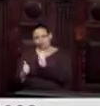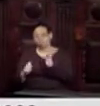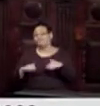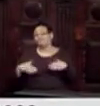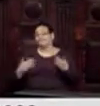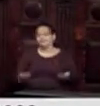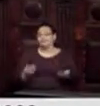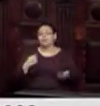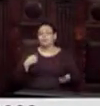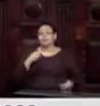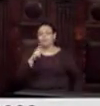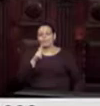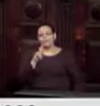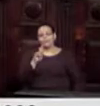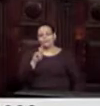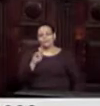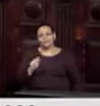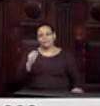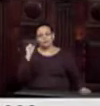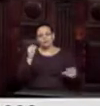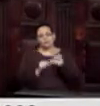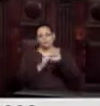E aí a reforma da Previdência.